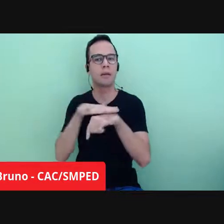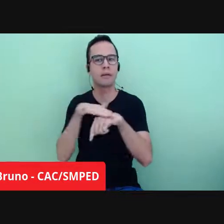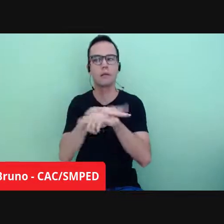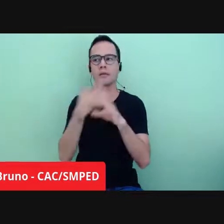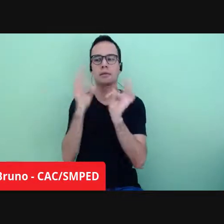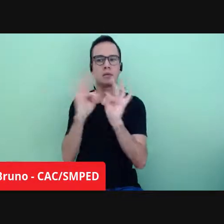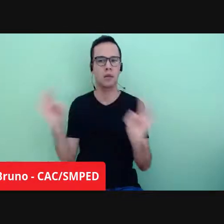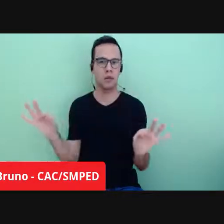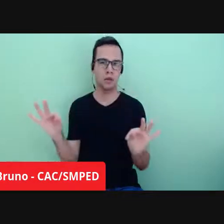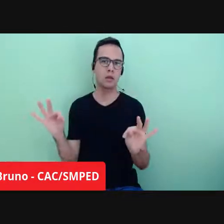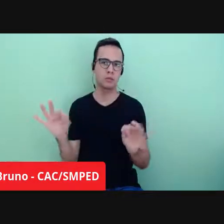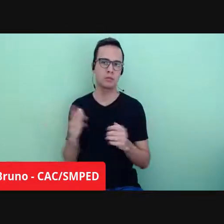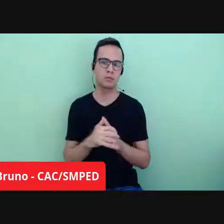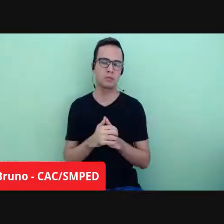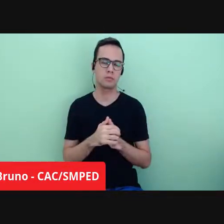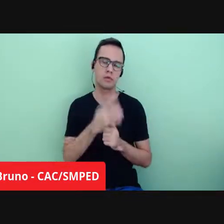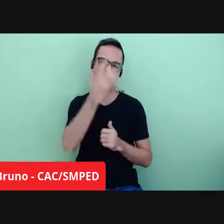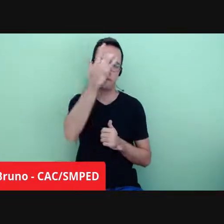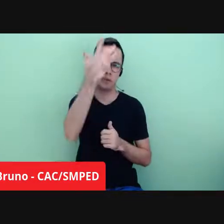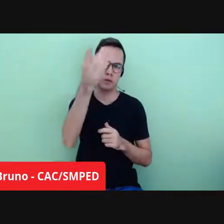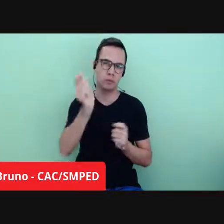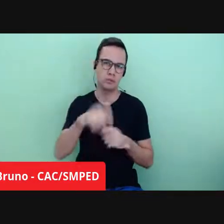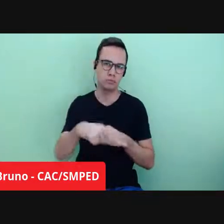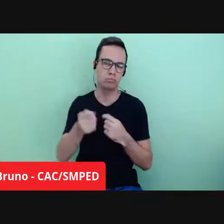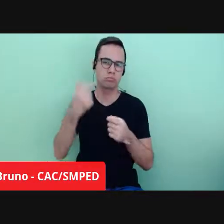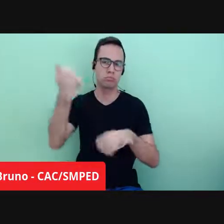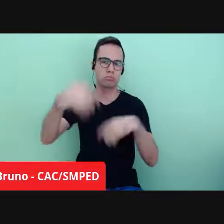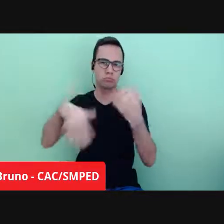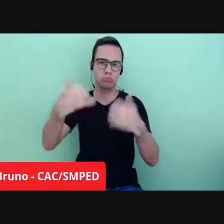mais fácil for esse conteúdo